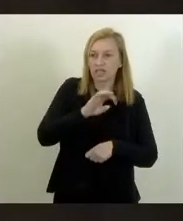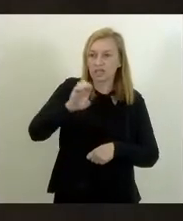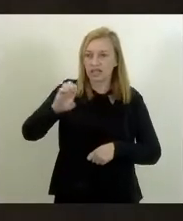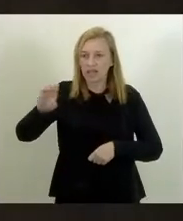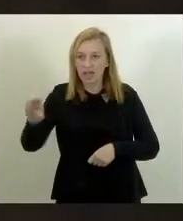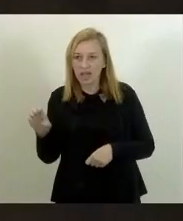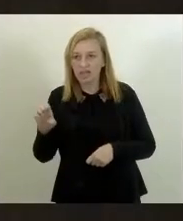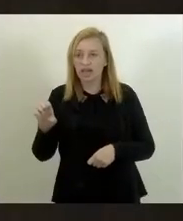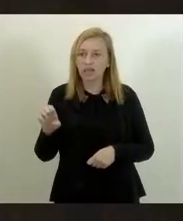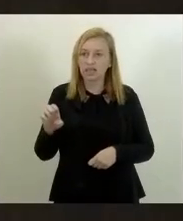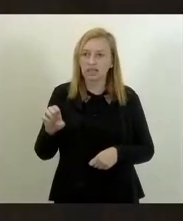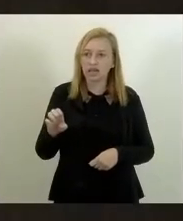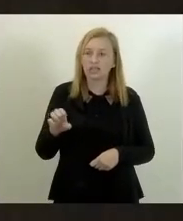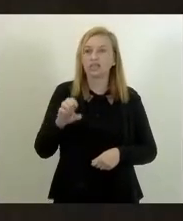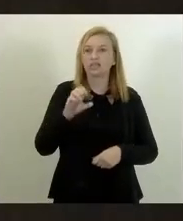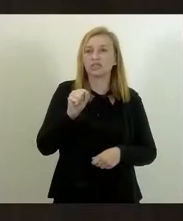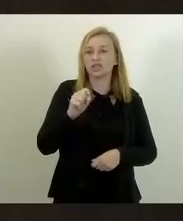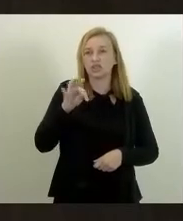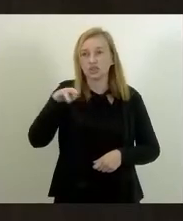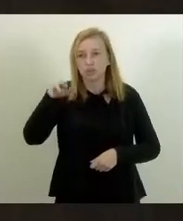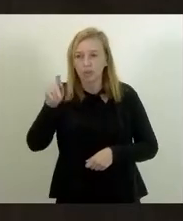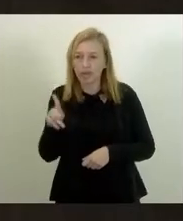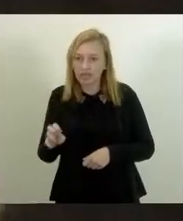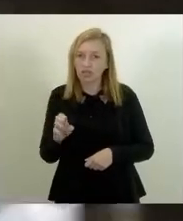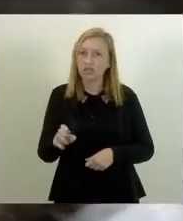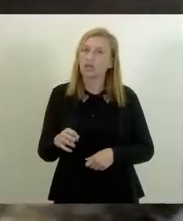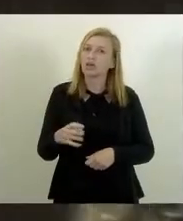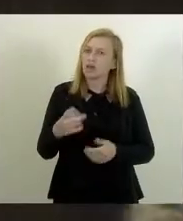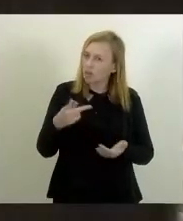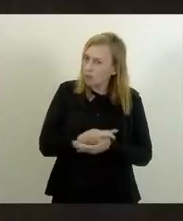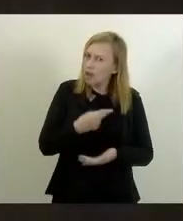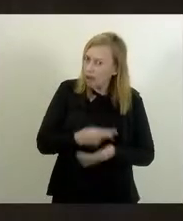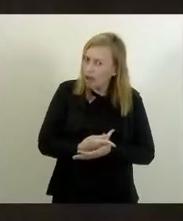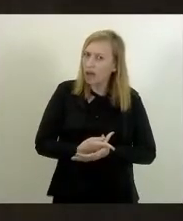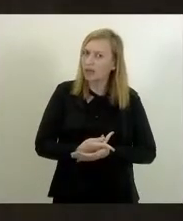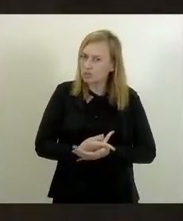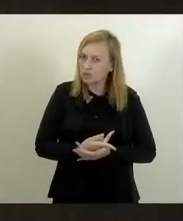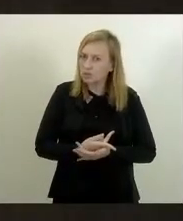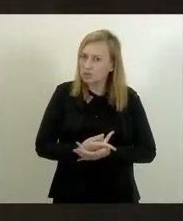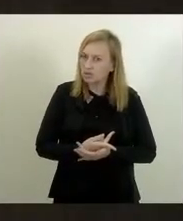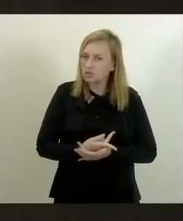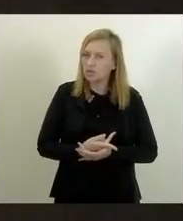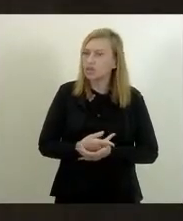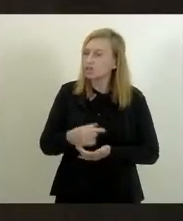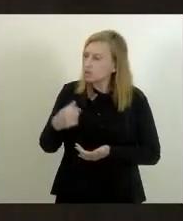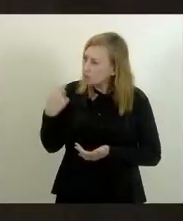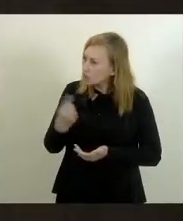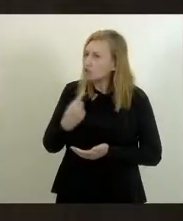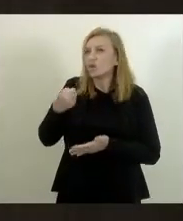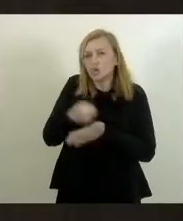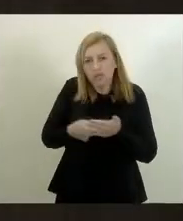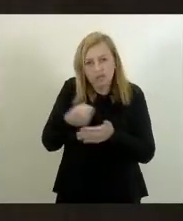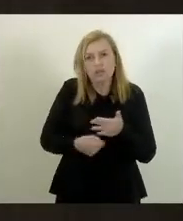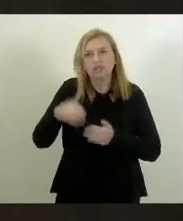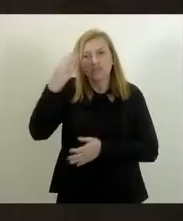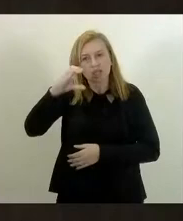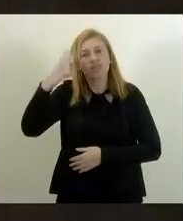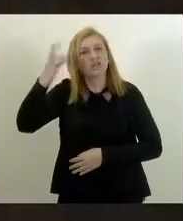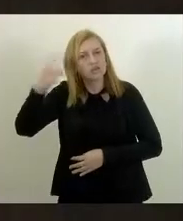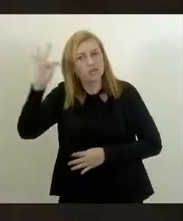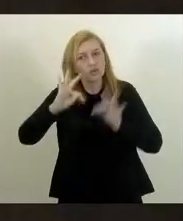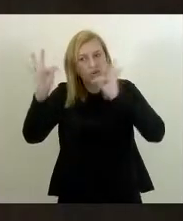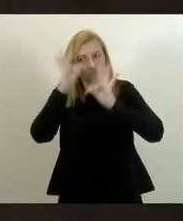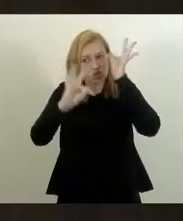de Docentes, Sintuperj, é uma aberração que o parlamento tem debatido tanto a ciência e tecnologia,